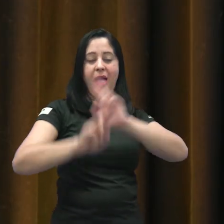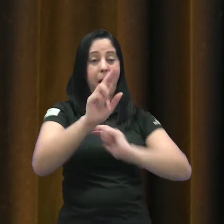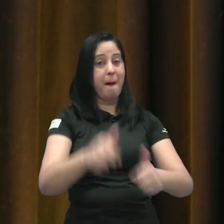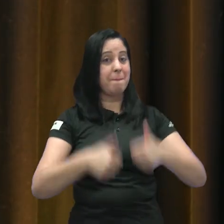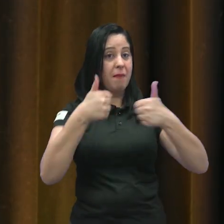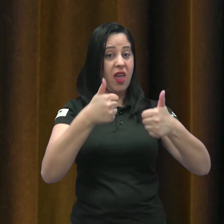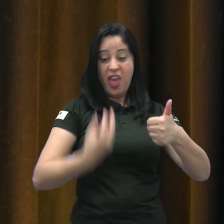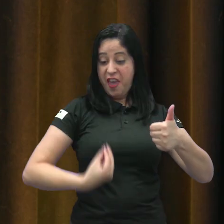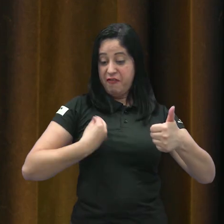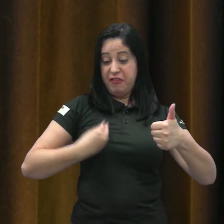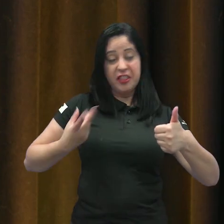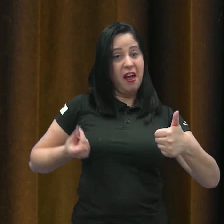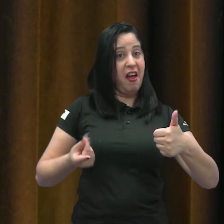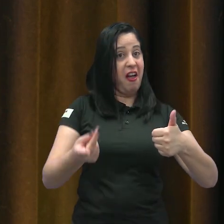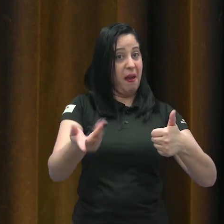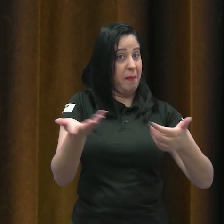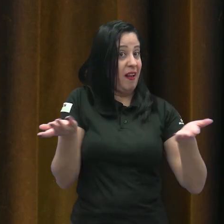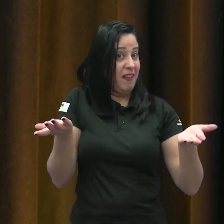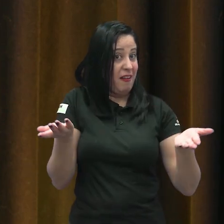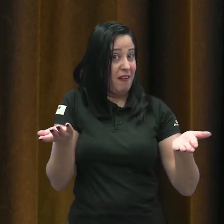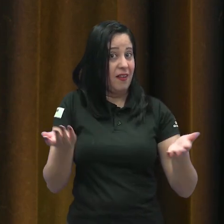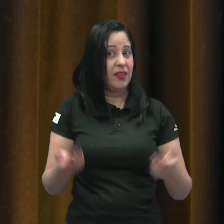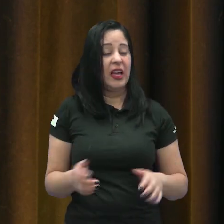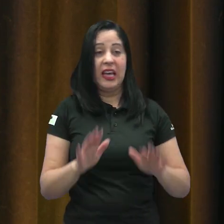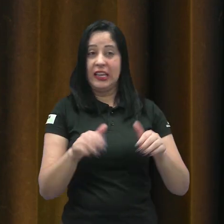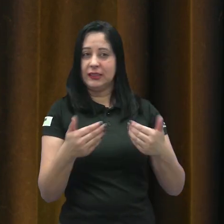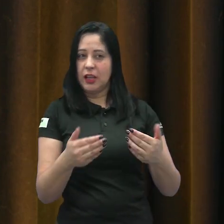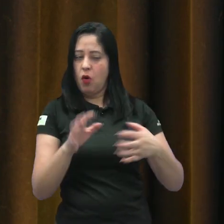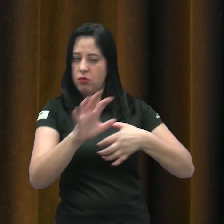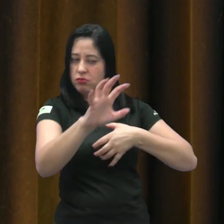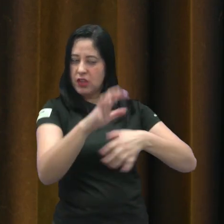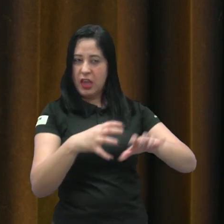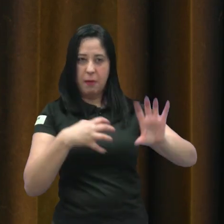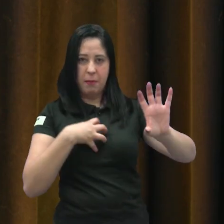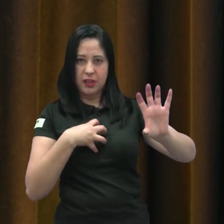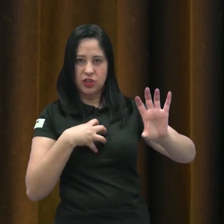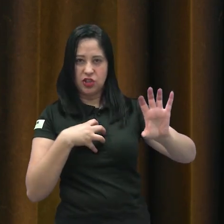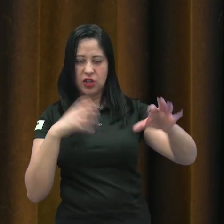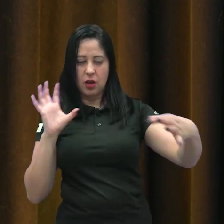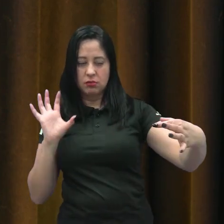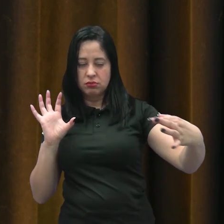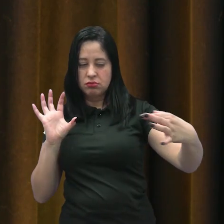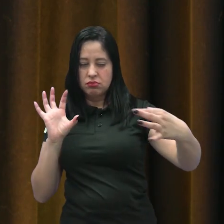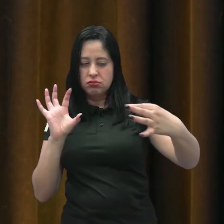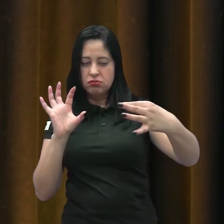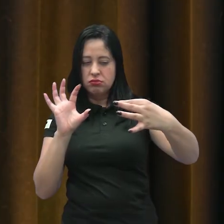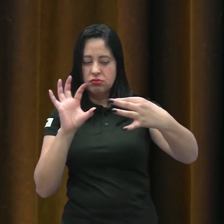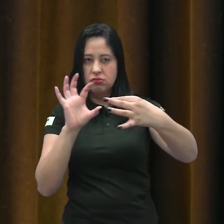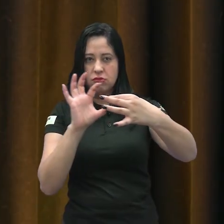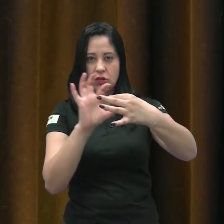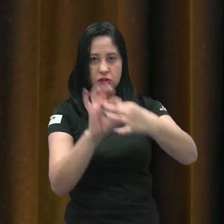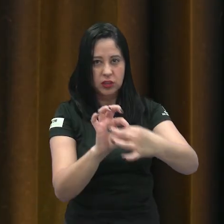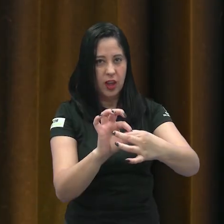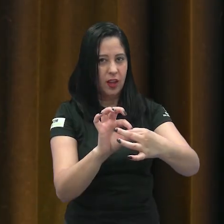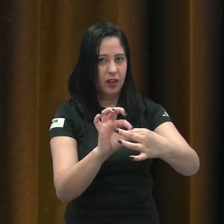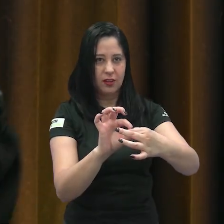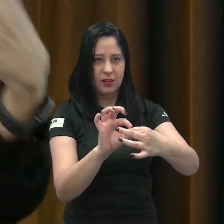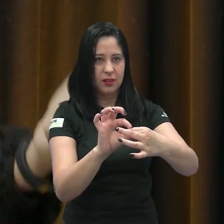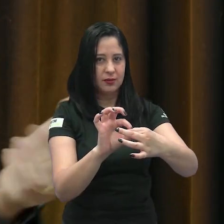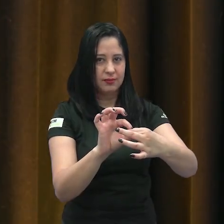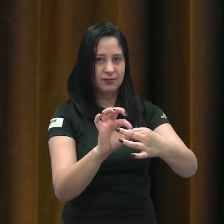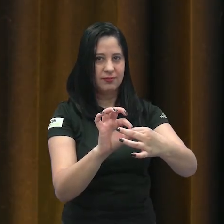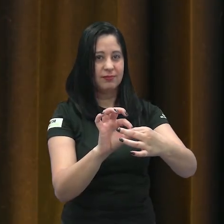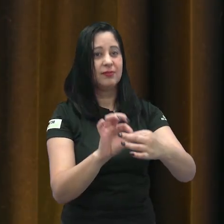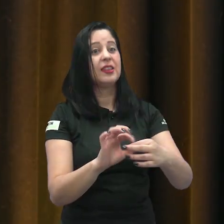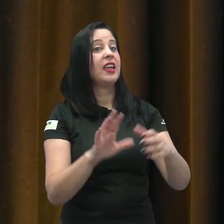relacionamentos. Então, se você pensa que a empatia é o que conecta, é o que faz sentido, é o que faz uma conversa